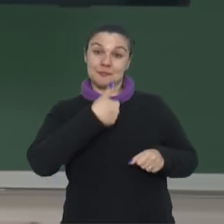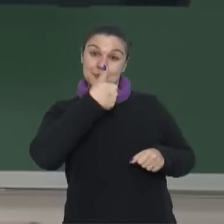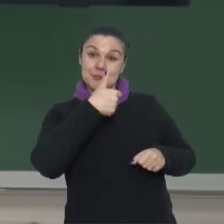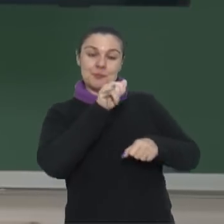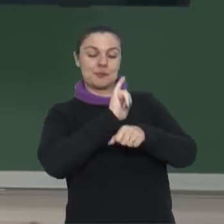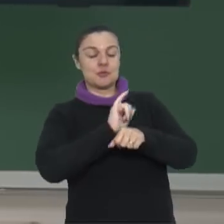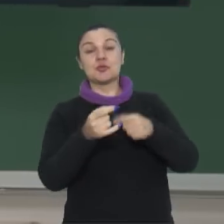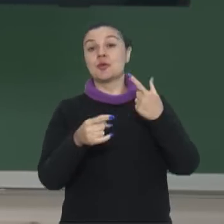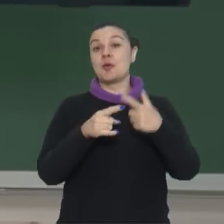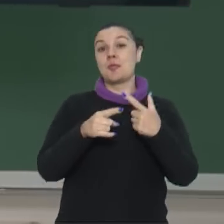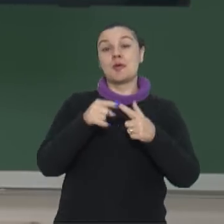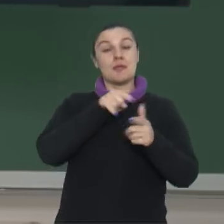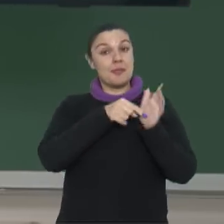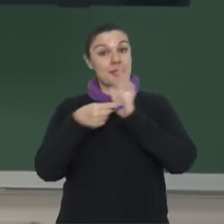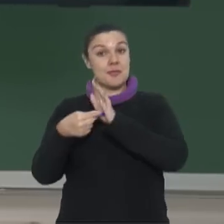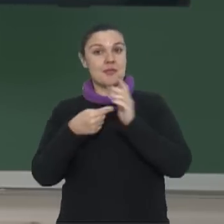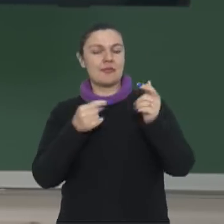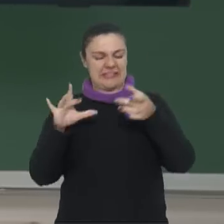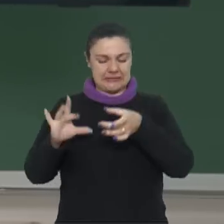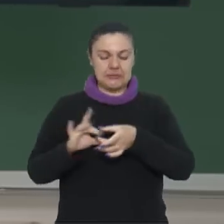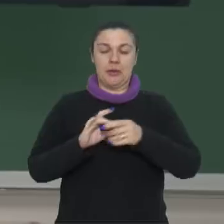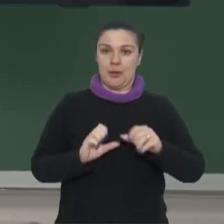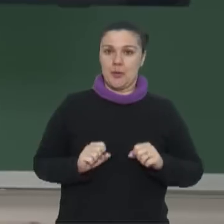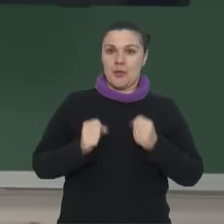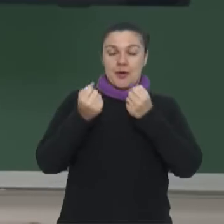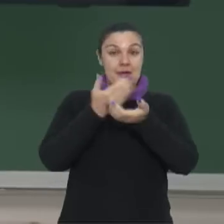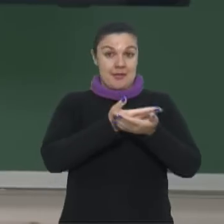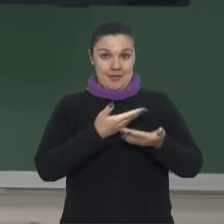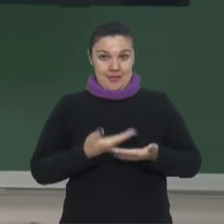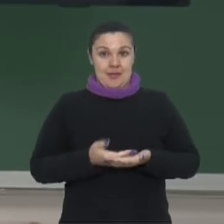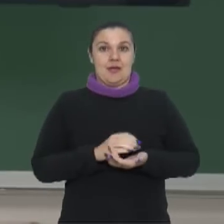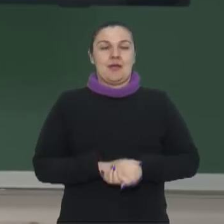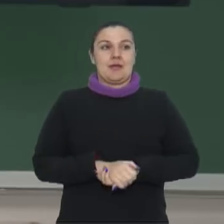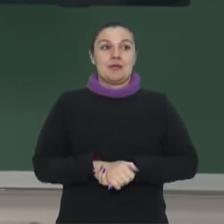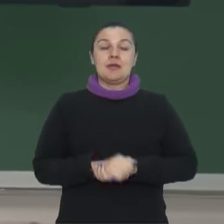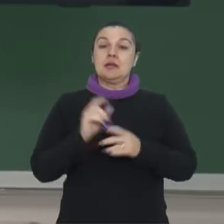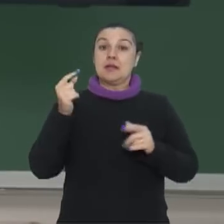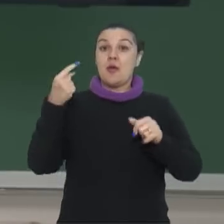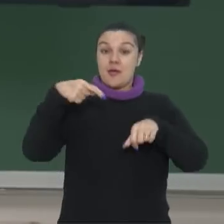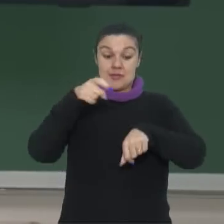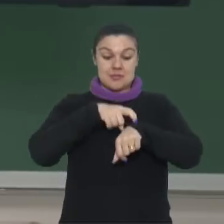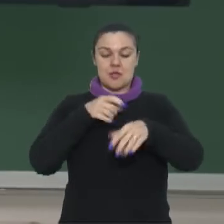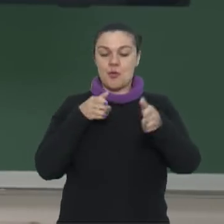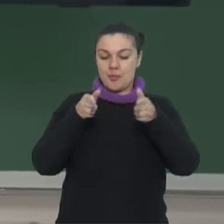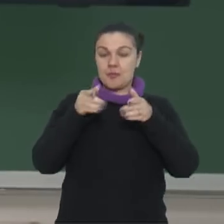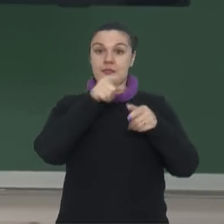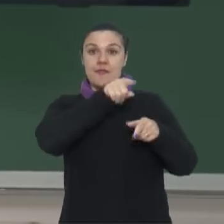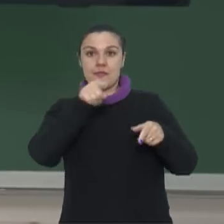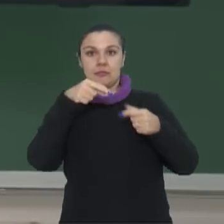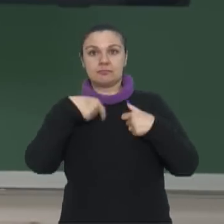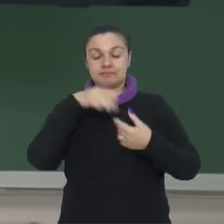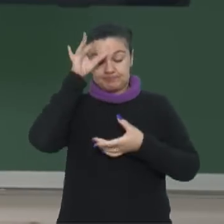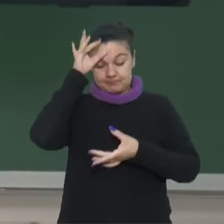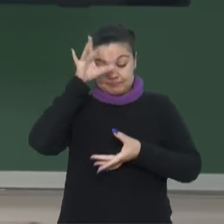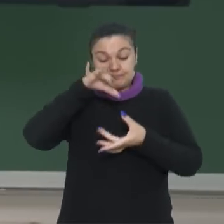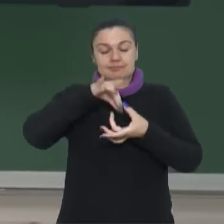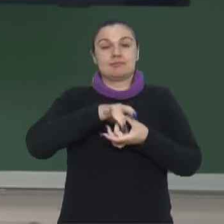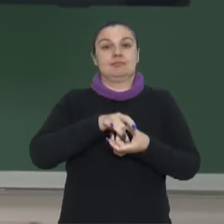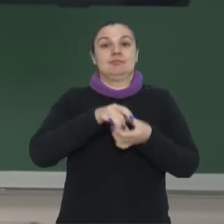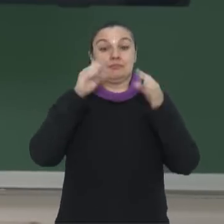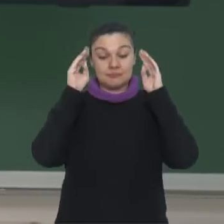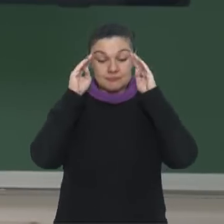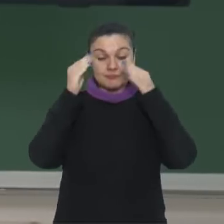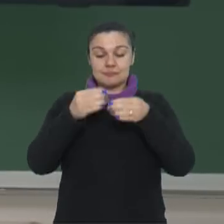também. Por quê? Para mostrar que você está engajado aí nos seus estudos, gente, né? Então, esse é o momento de você se concentrar aí nos